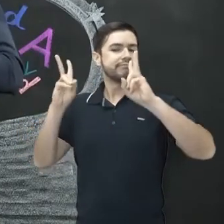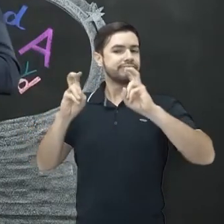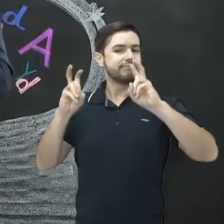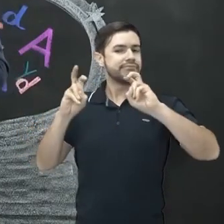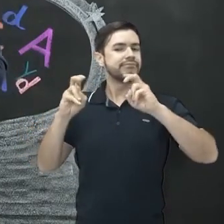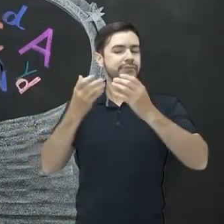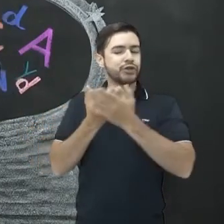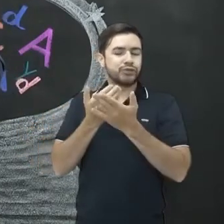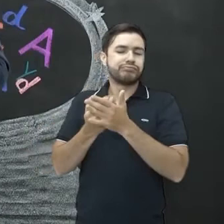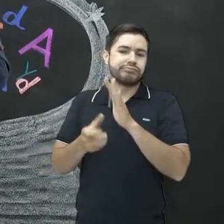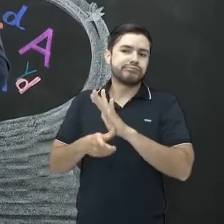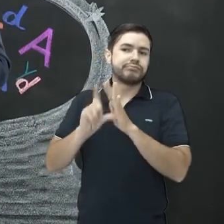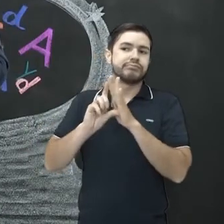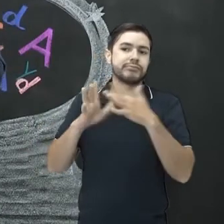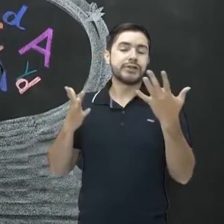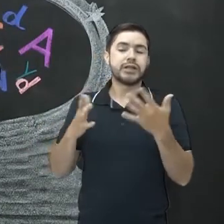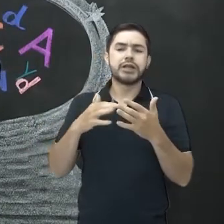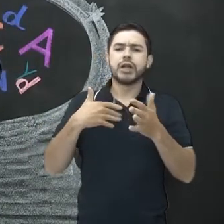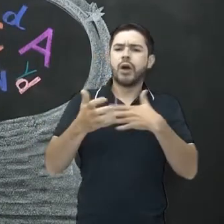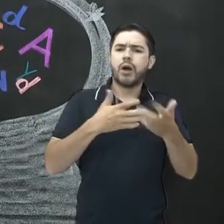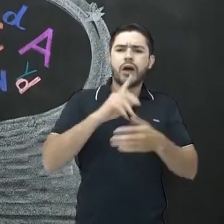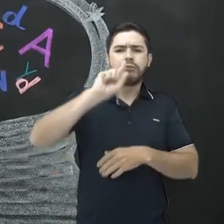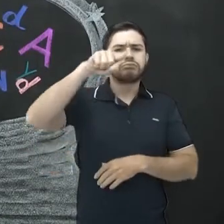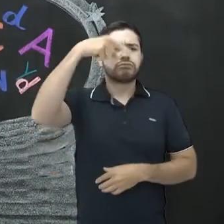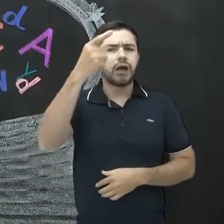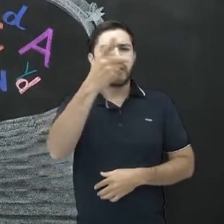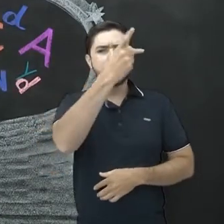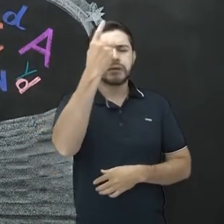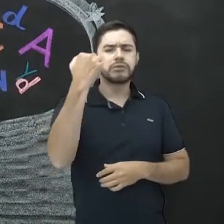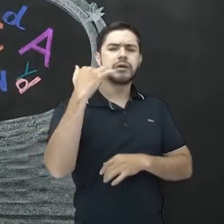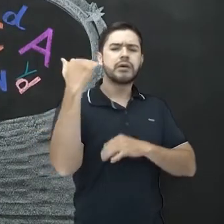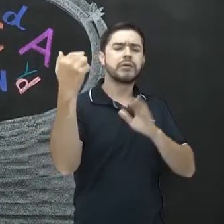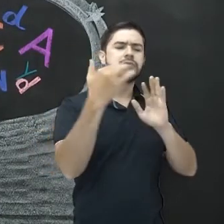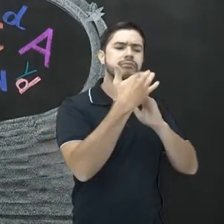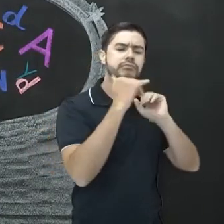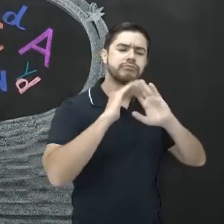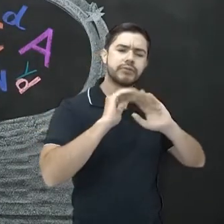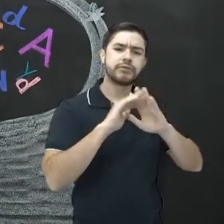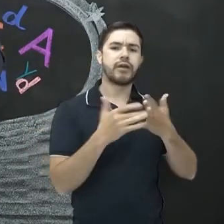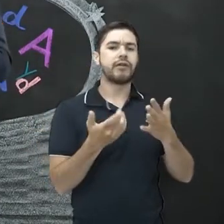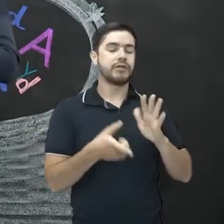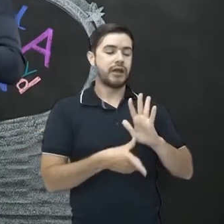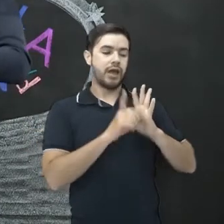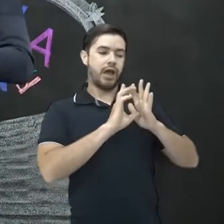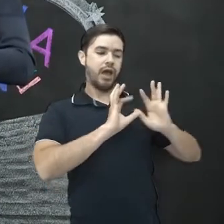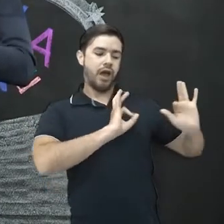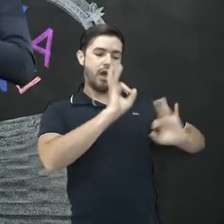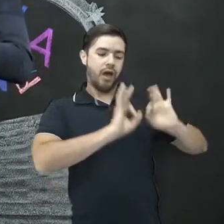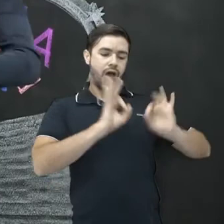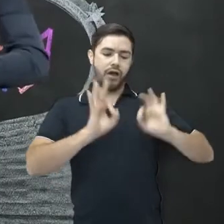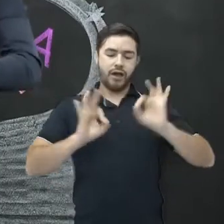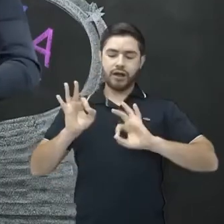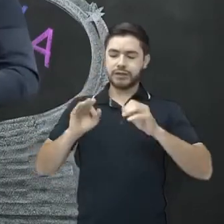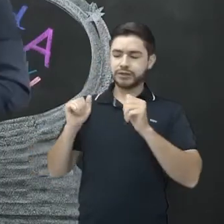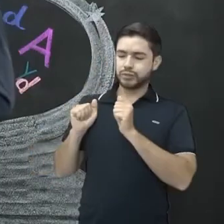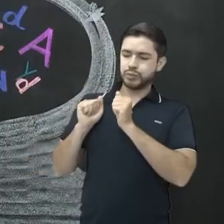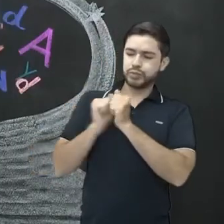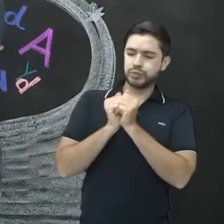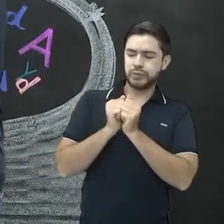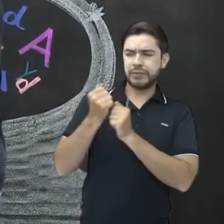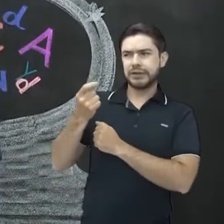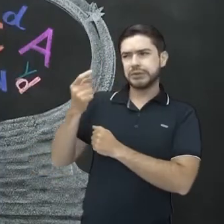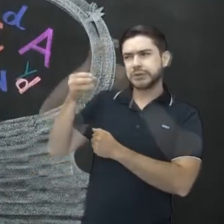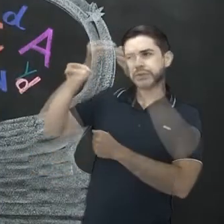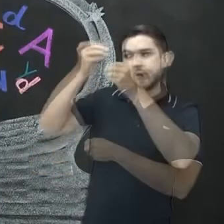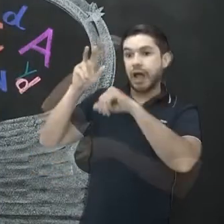estudo prévio. Da próxima vez que alguém te solicitar, então, uma exposição oral, lembre-se disso. Organize um esquema esse que pode te acompanhar só para você seguir alguns